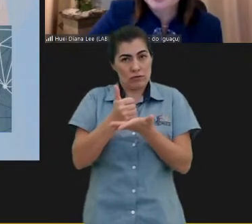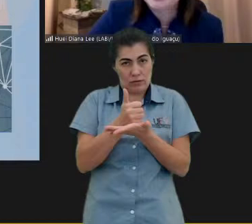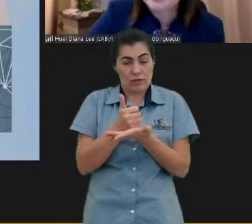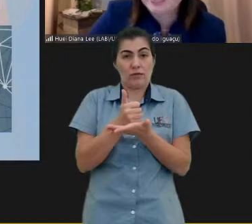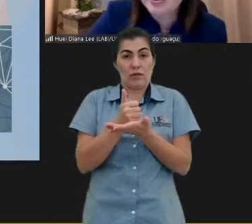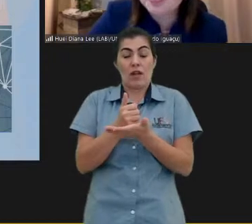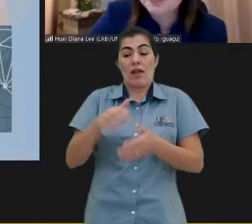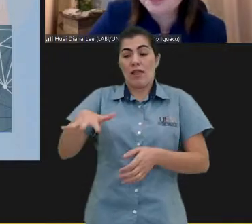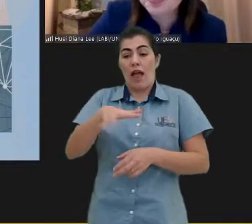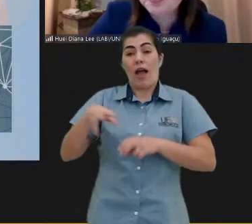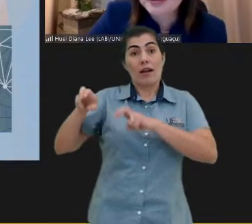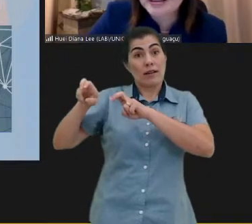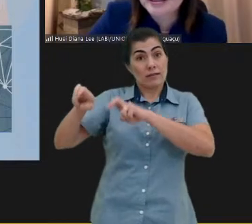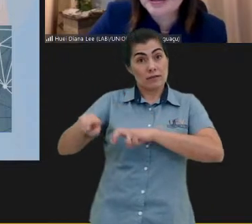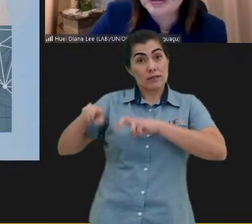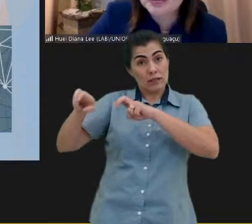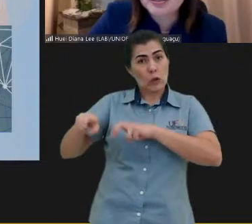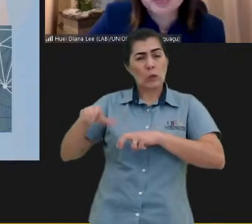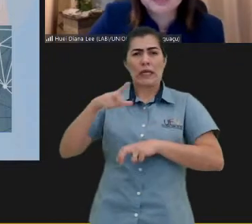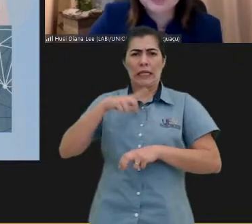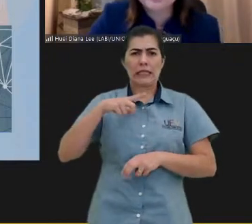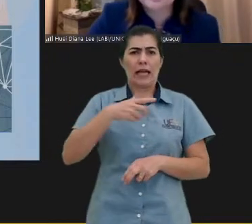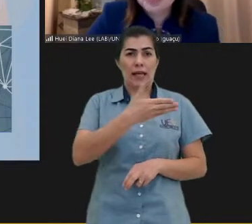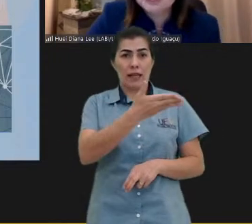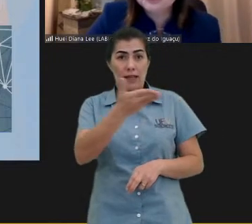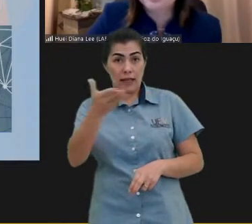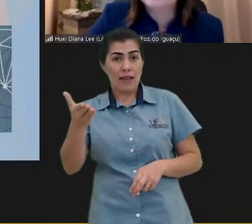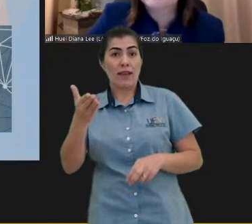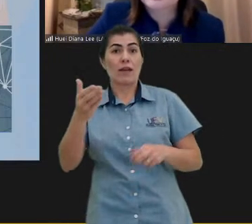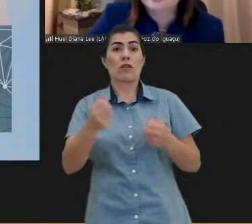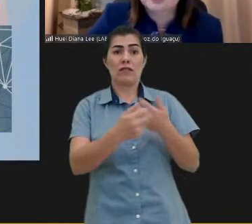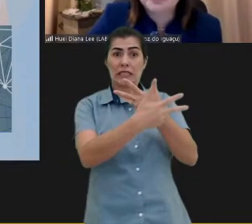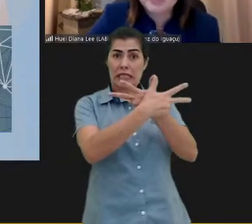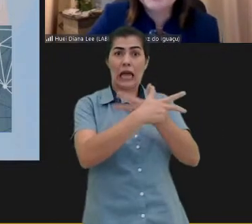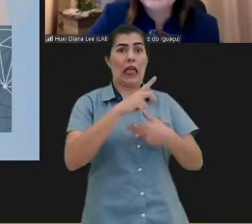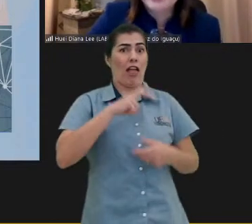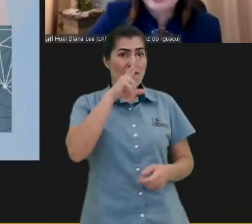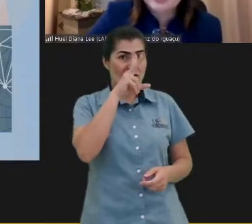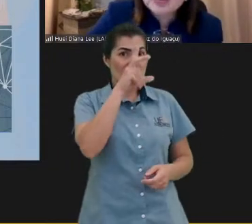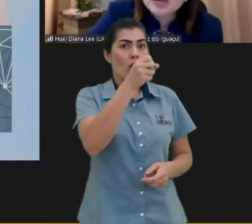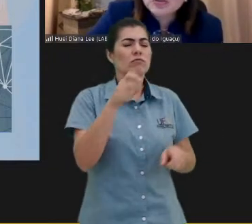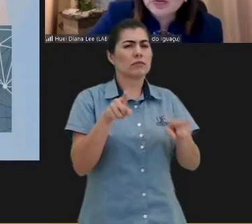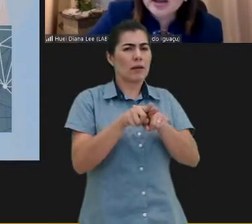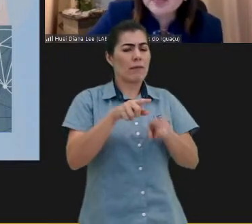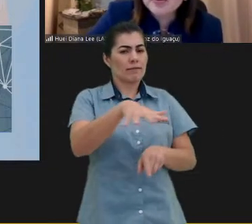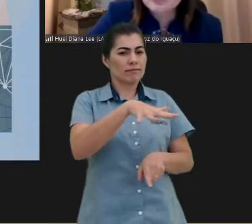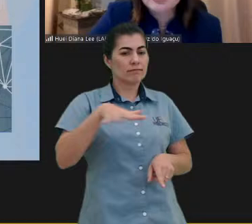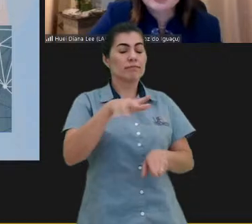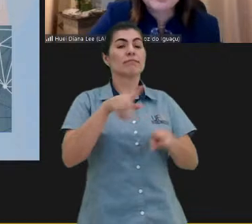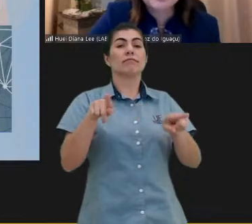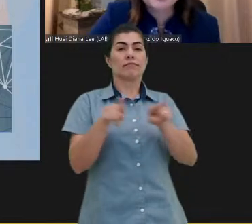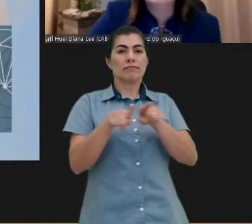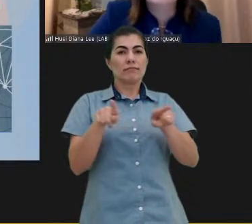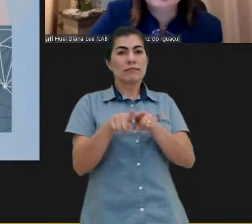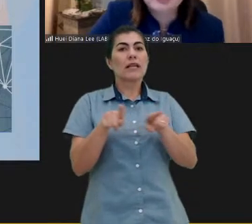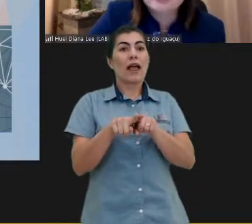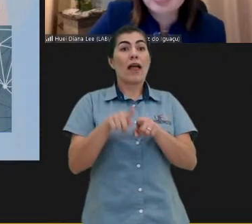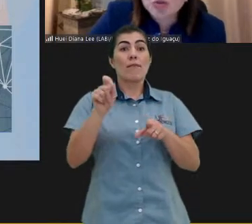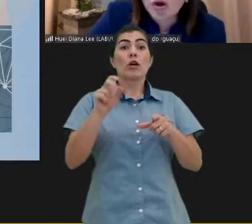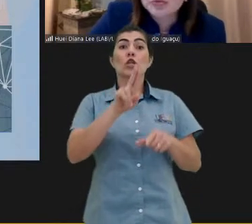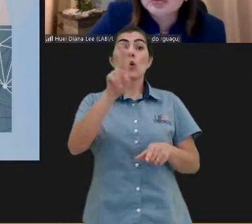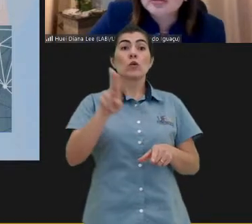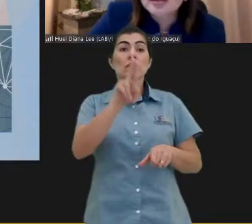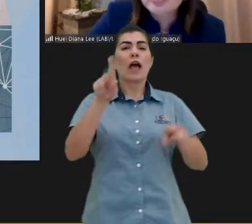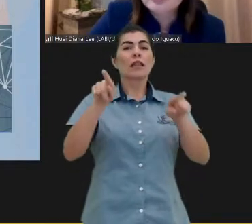agricultura, que eu sei que tem um público, que a Universidade de Viçosa é muito forte nessa área também, a luz síncrotron ela pode ser usada para, por exemplo,